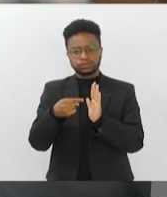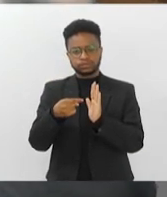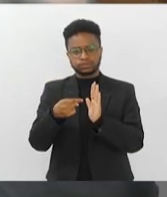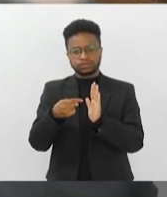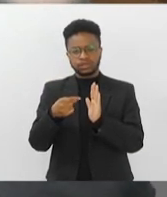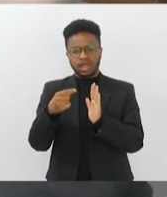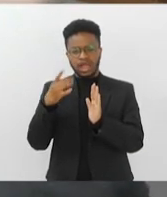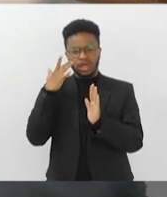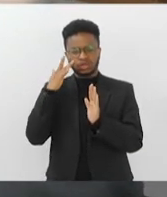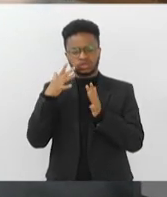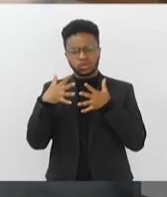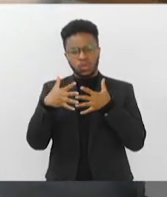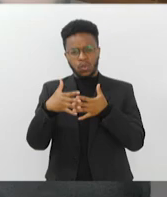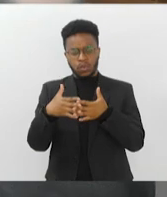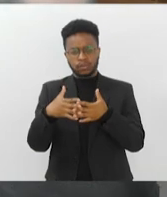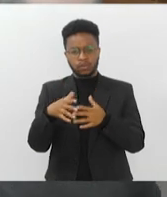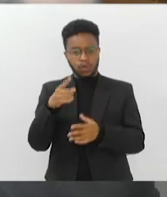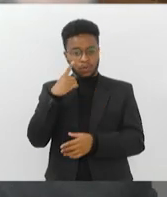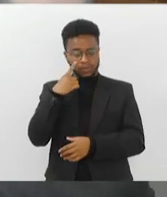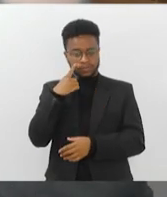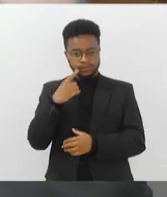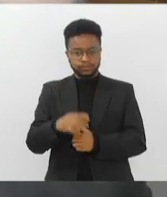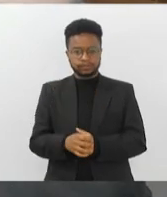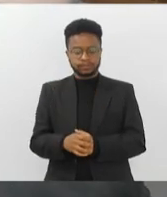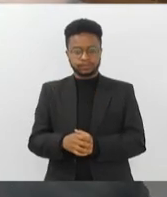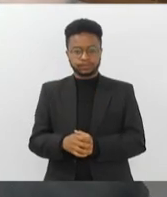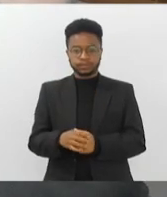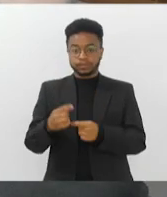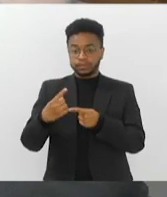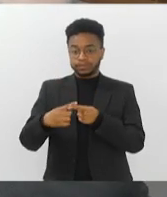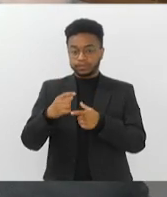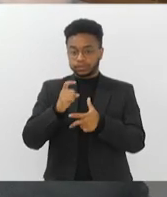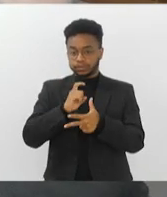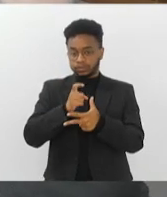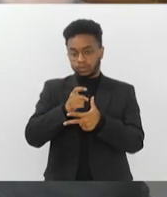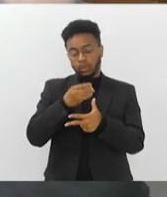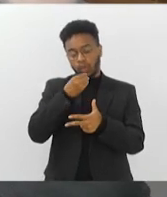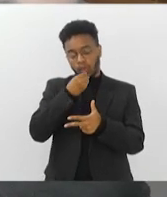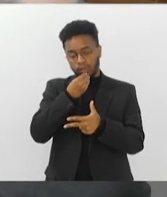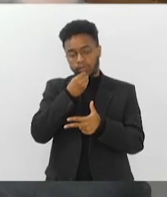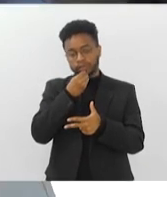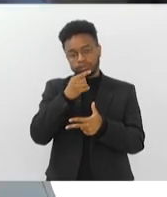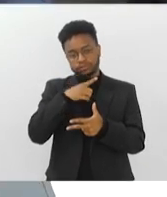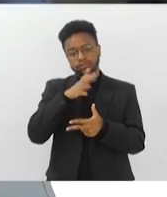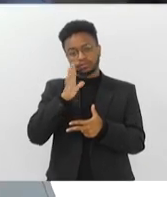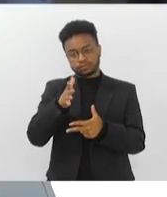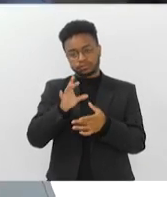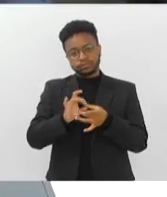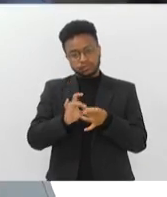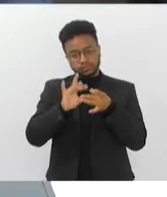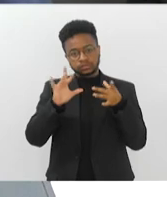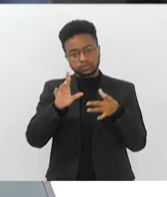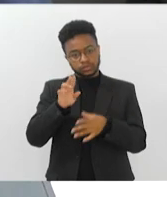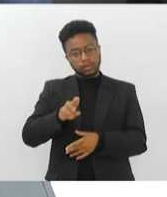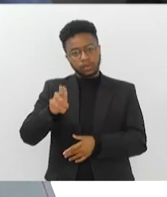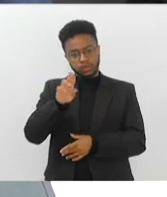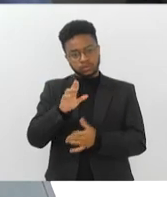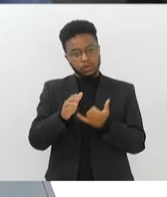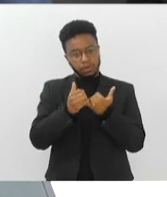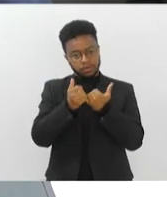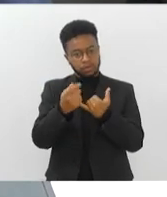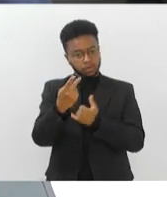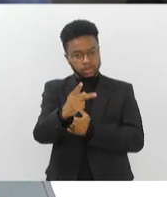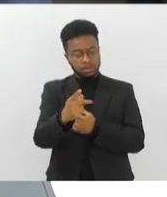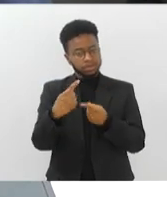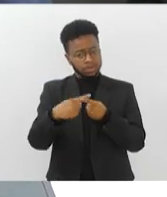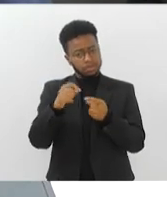de complexidade. Porque, vejam só, o Poder Executivo, evidentemente, já tem autorização para usar seu patrimônio. Usar,